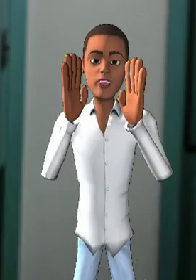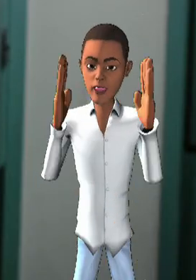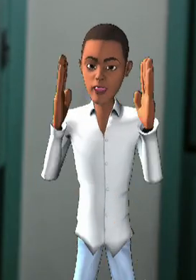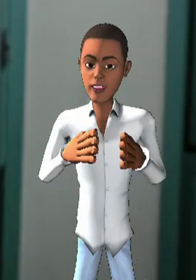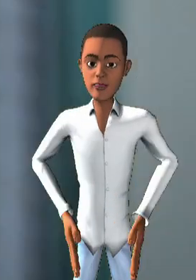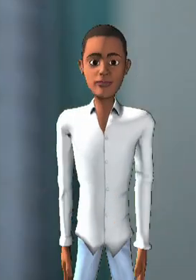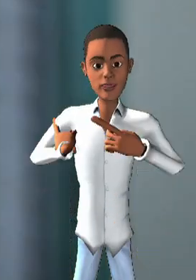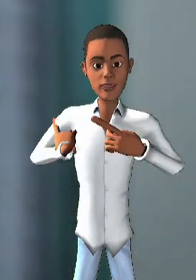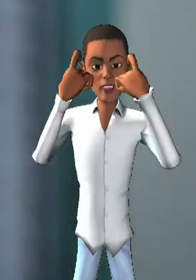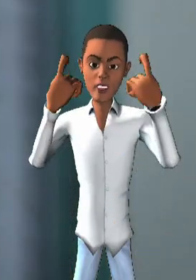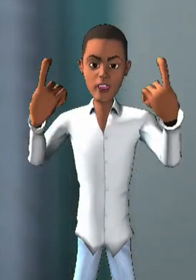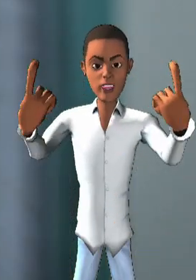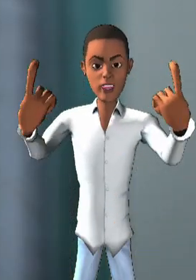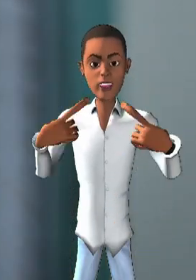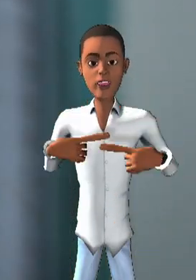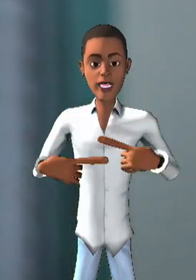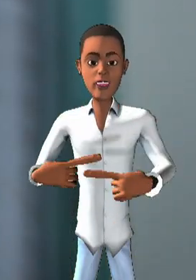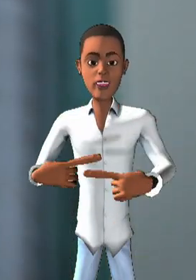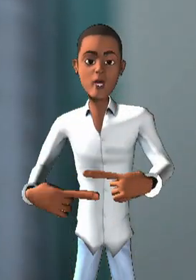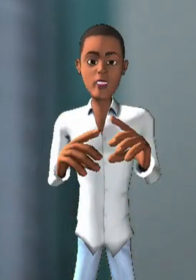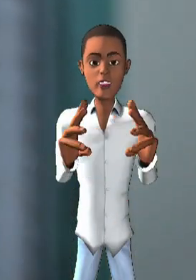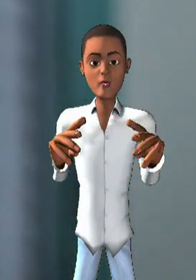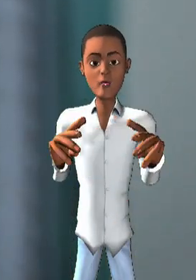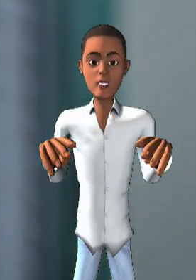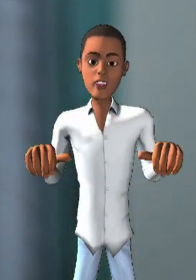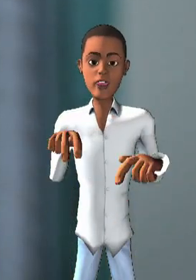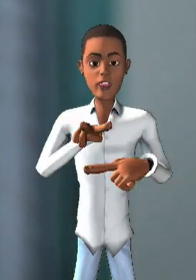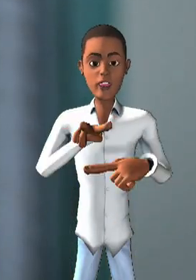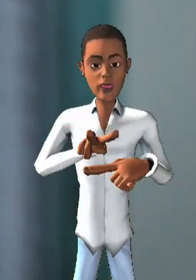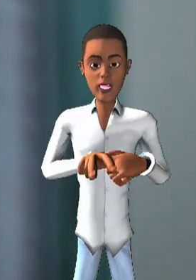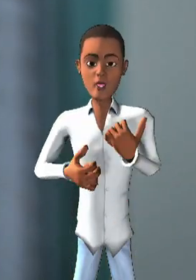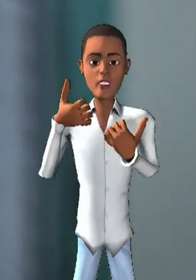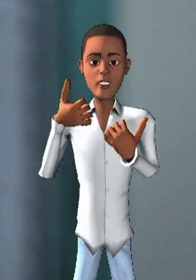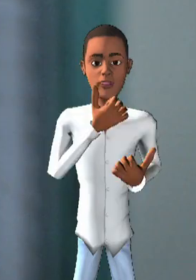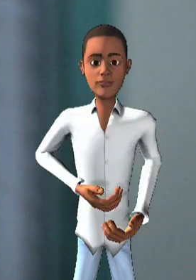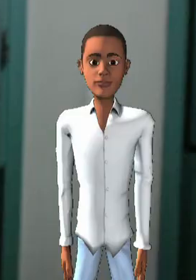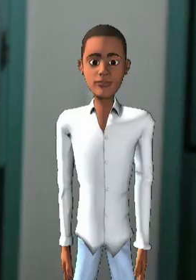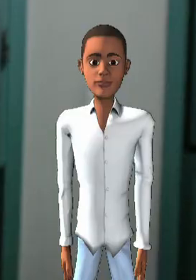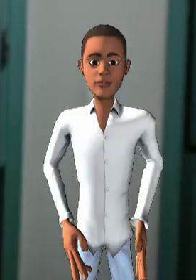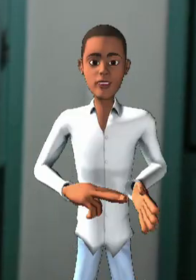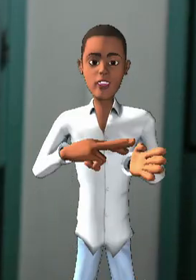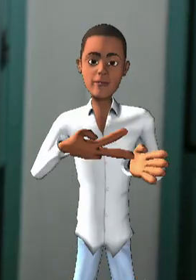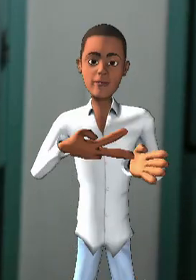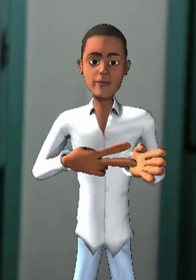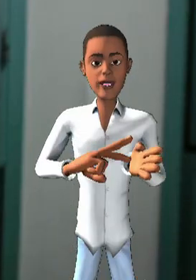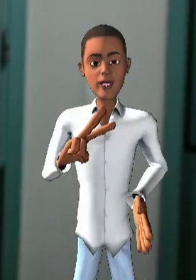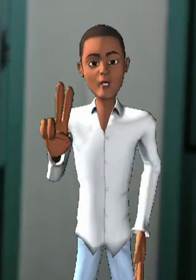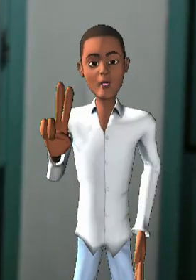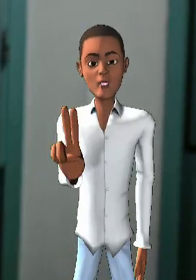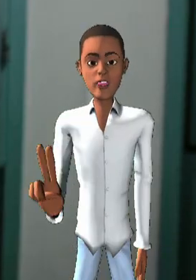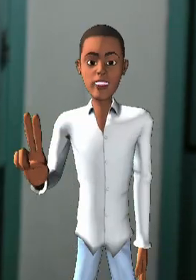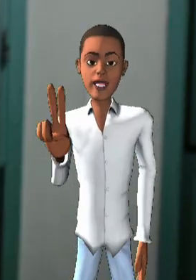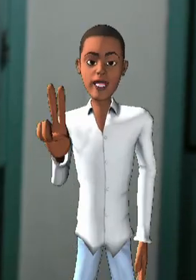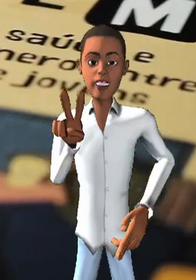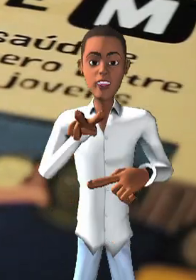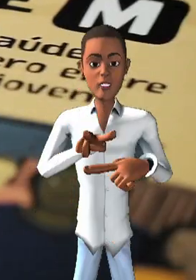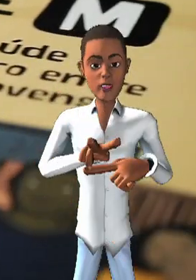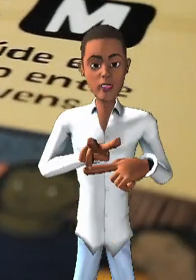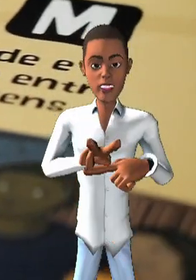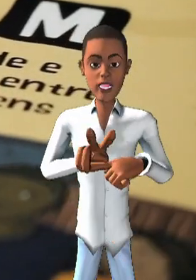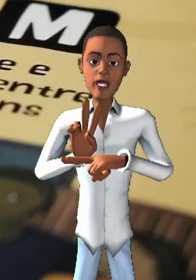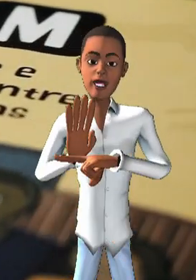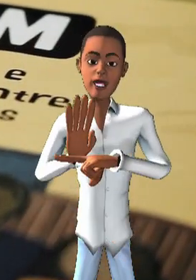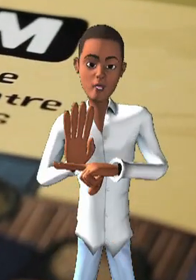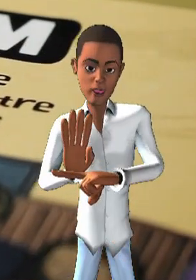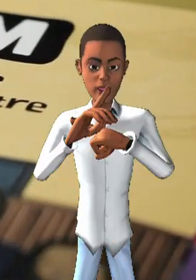muito hoje em dia em opor a transmissão da violência à transmissão do cuidado. Ou seja, o cuidado como uma ferramenta para